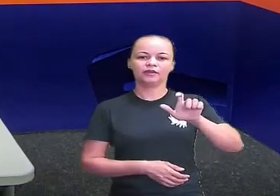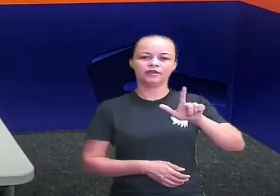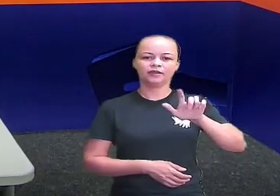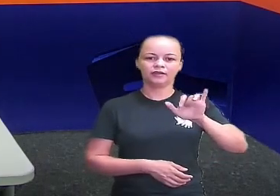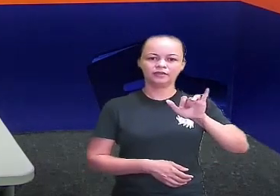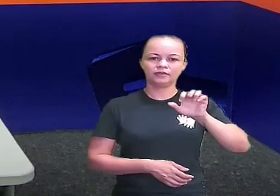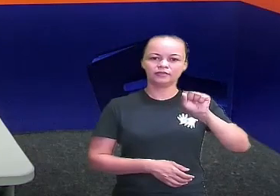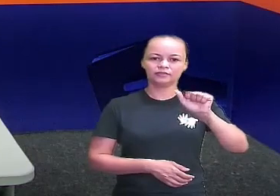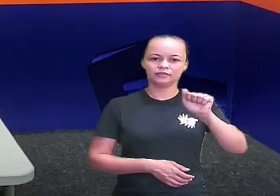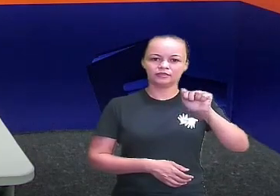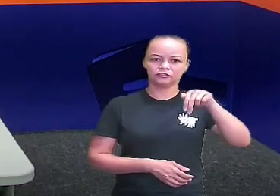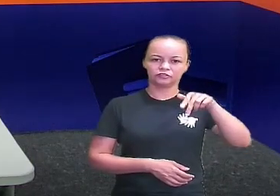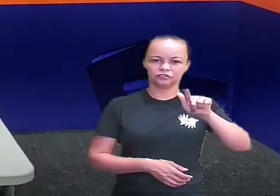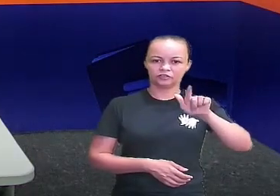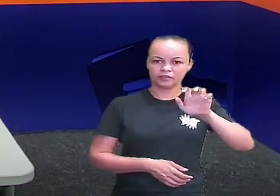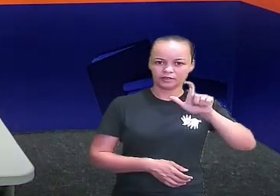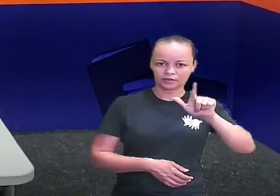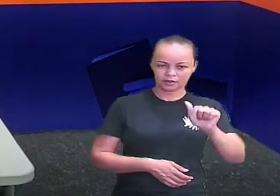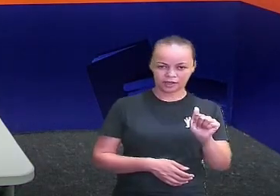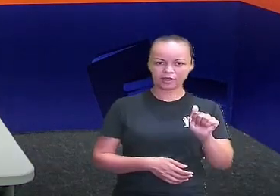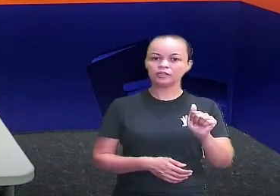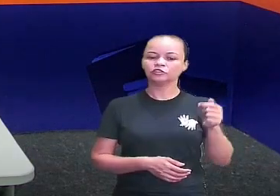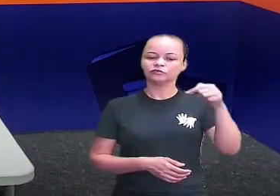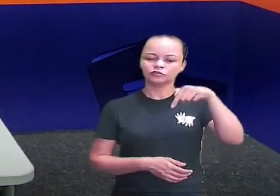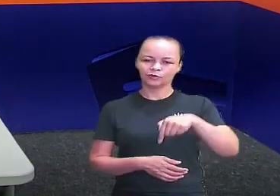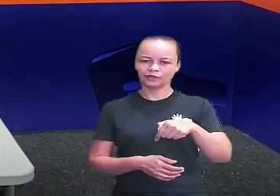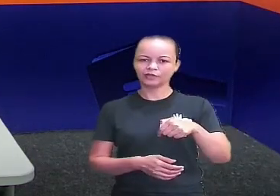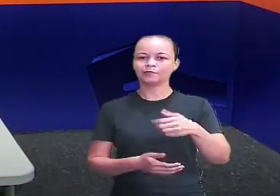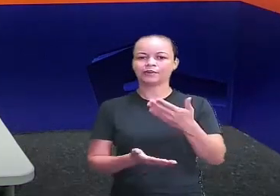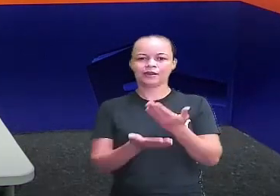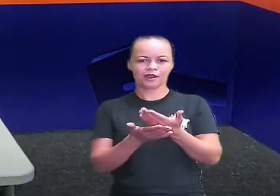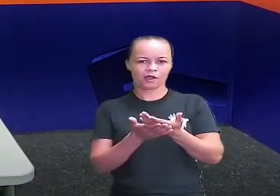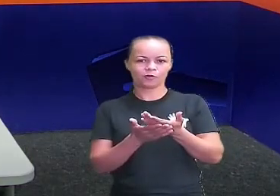estou aqui mais uma aula para vocês e hoje nós vamos